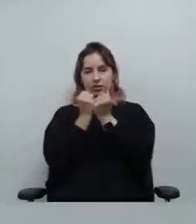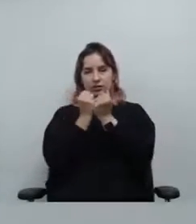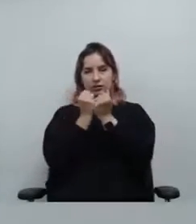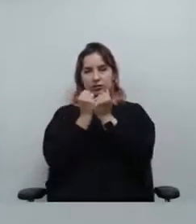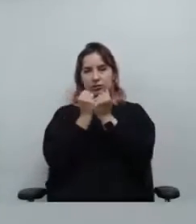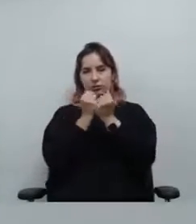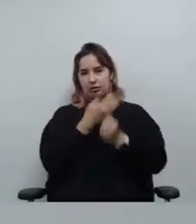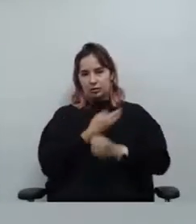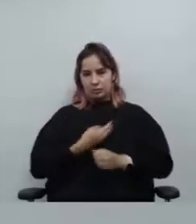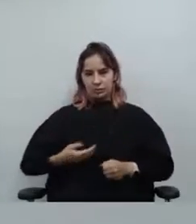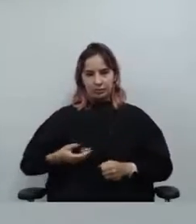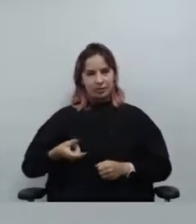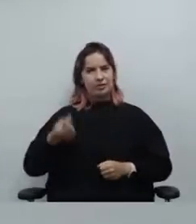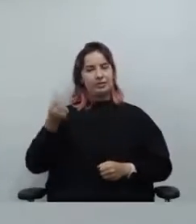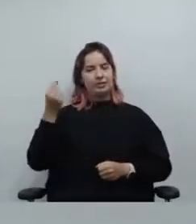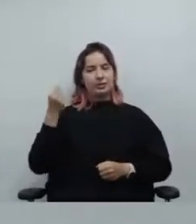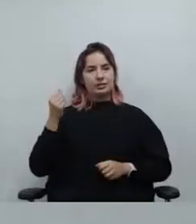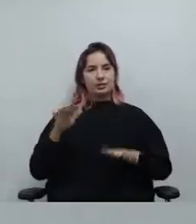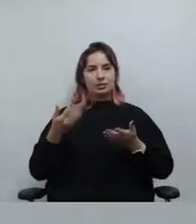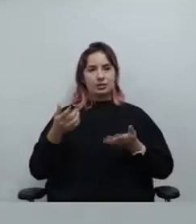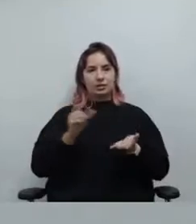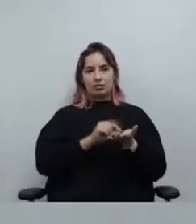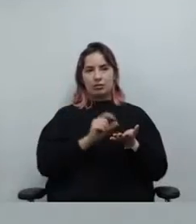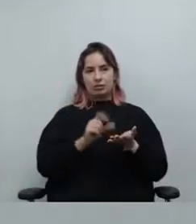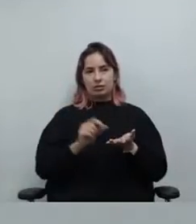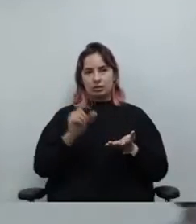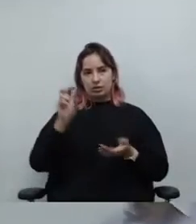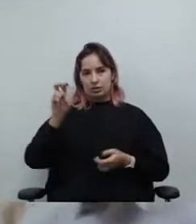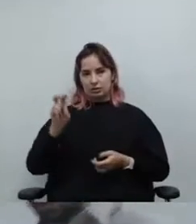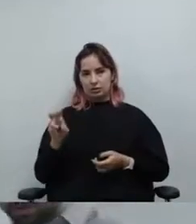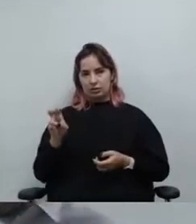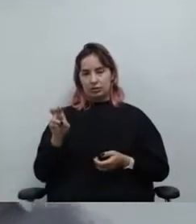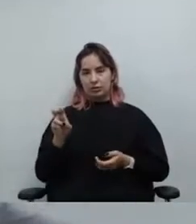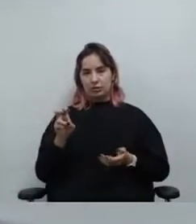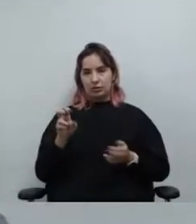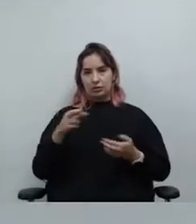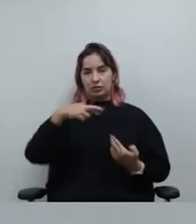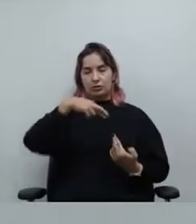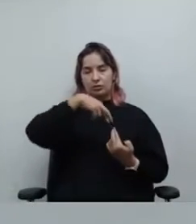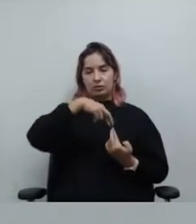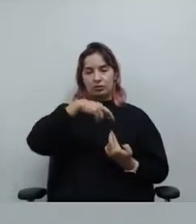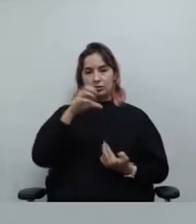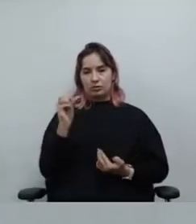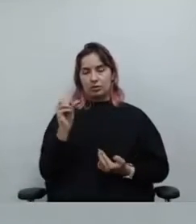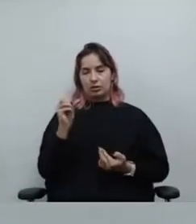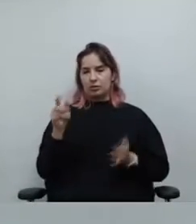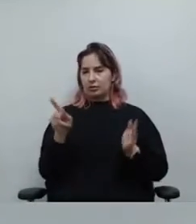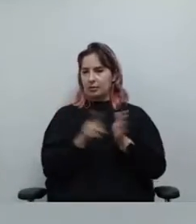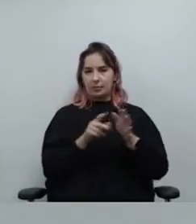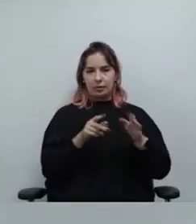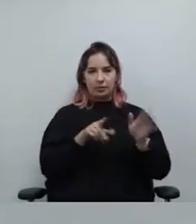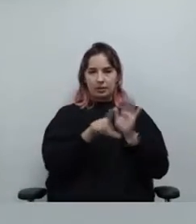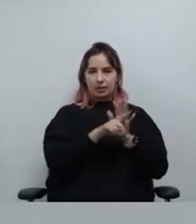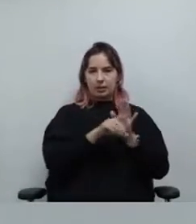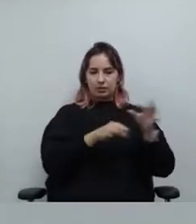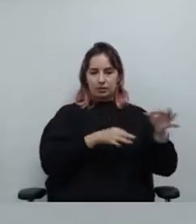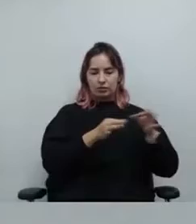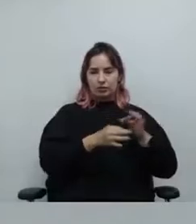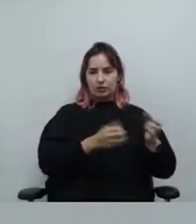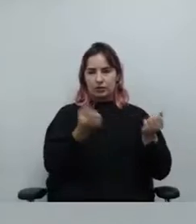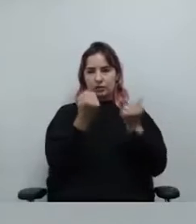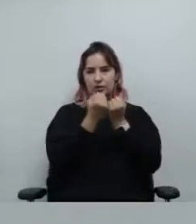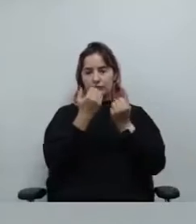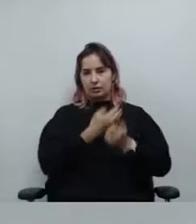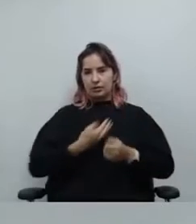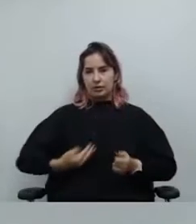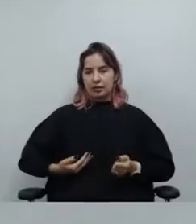anos. Então, pelo artigo 5º, especialmente o inciso 6º da própria lei que organiza a Defensoria Pública do Estado de São Paulo,